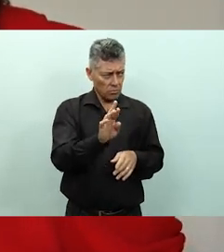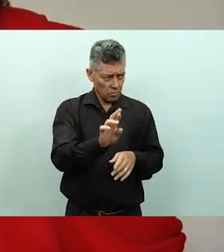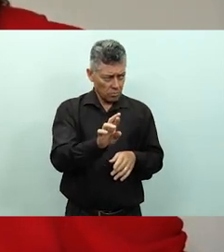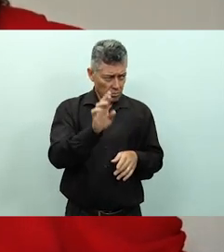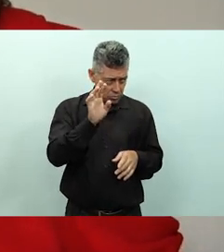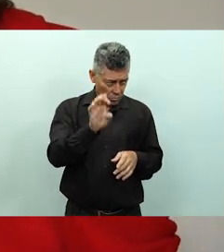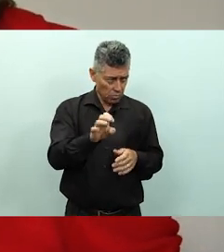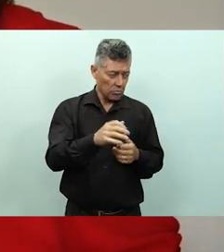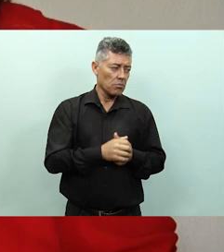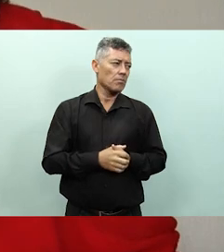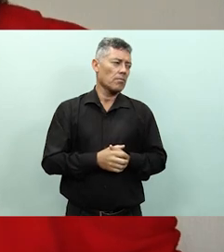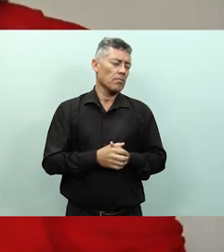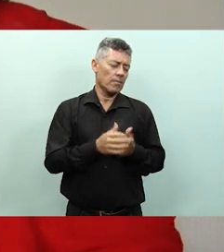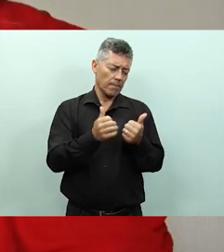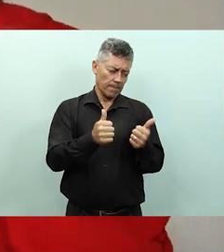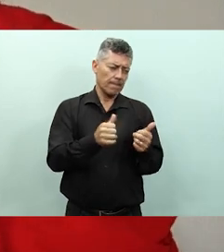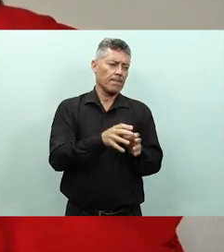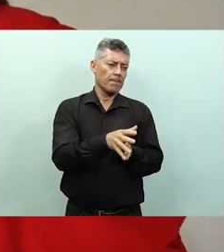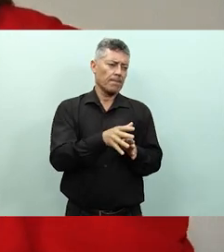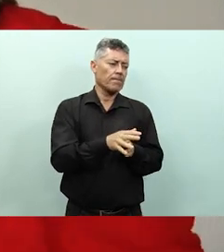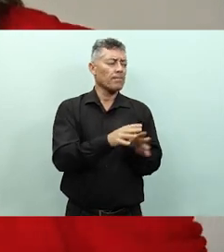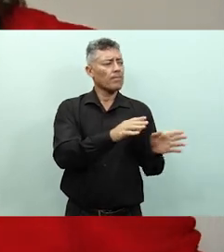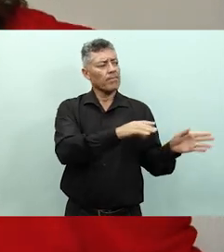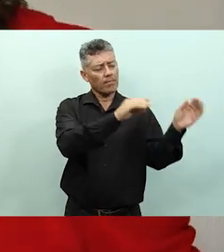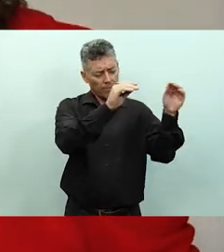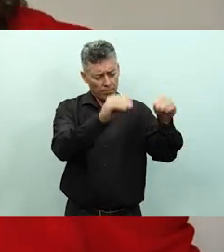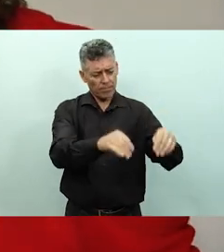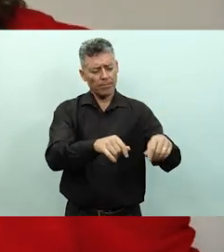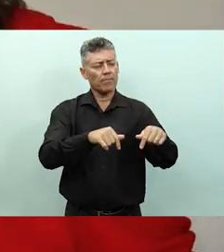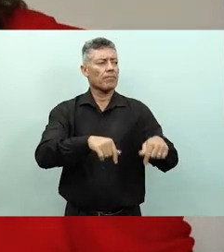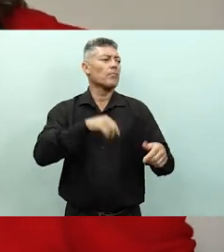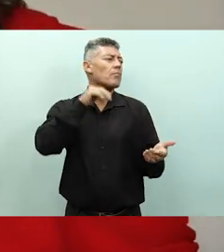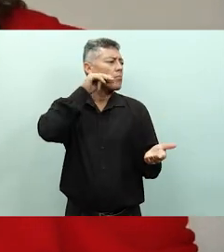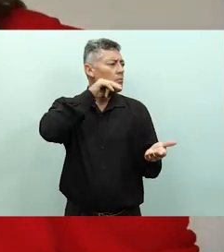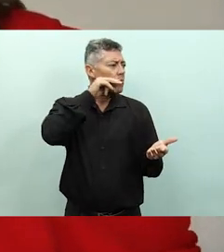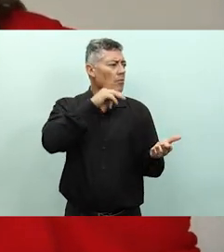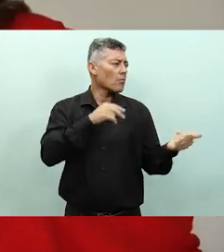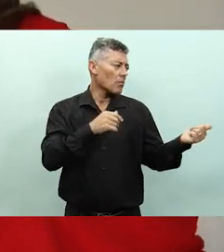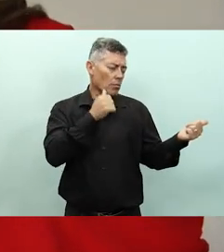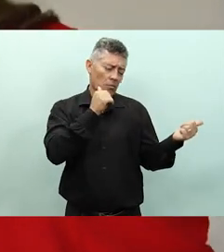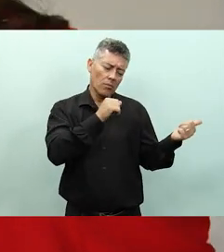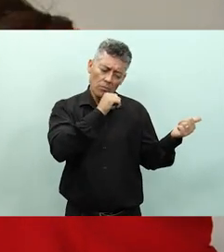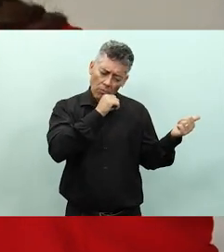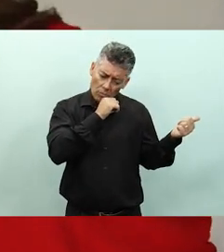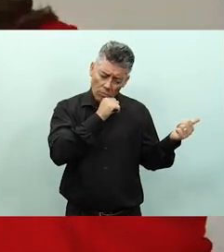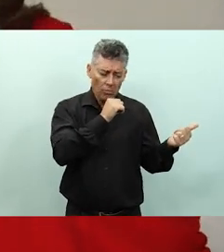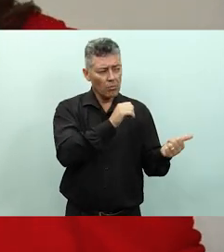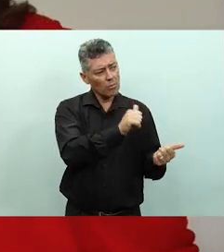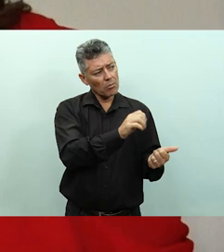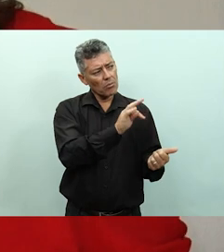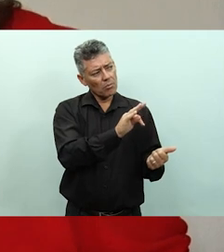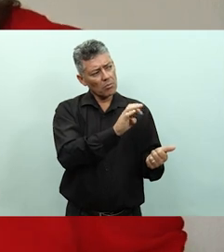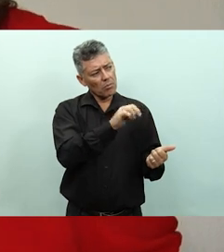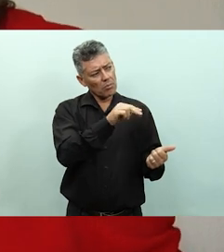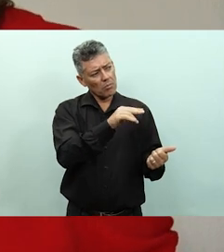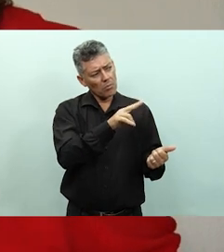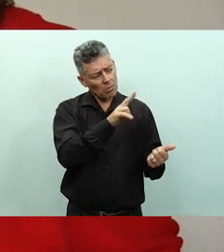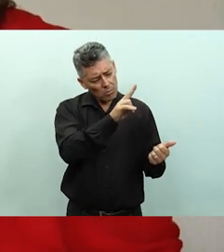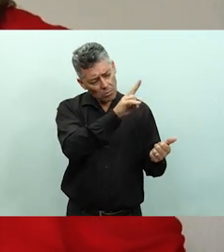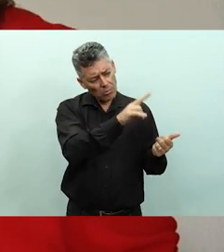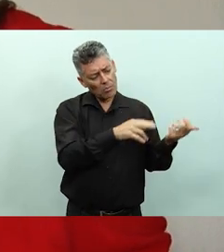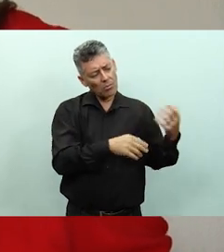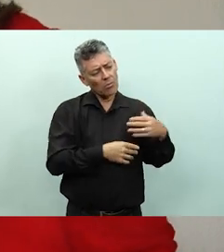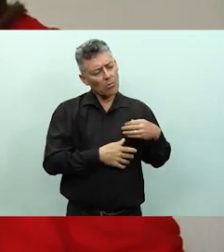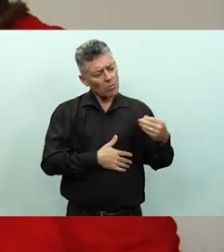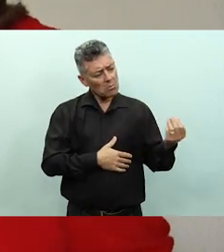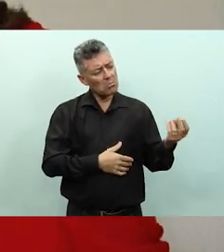do Estado. Então, por isso teve que vir morar aqui em Natal e mamãe foi estudar no Ateneu. Ateneu, uma escola,